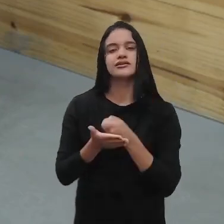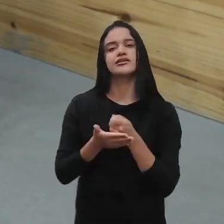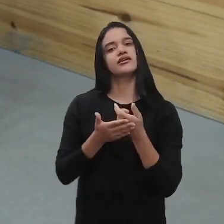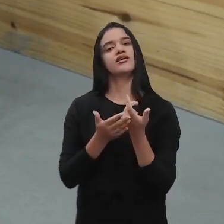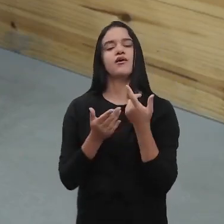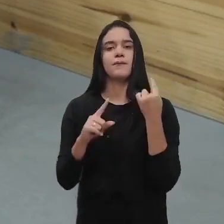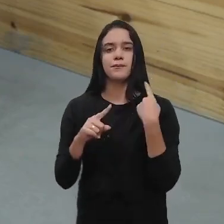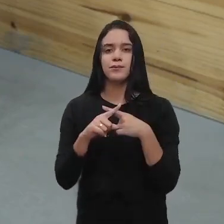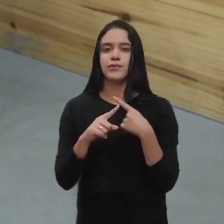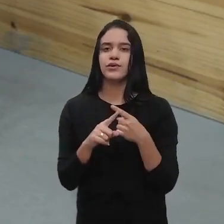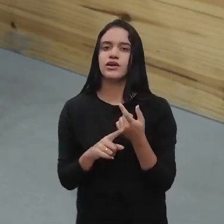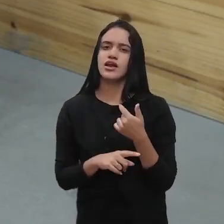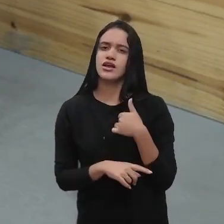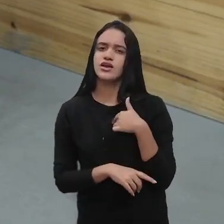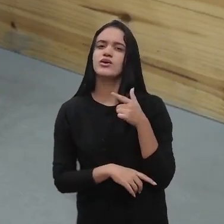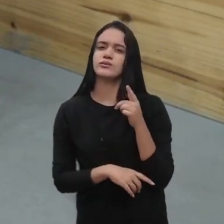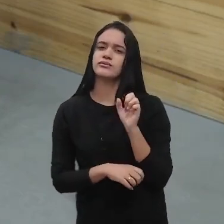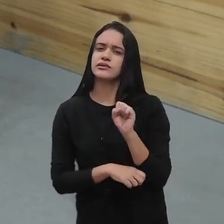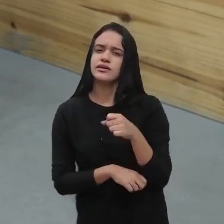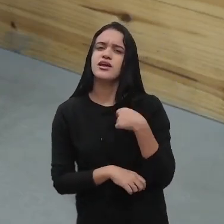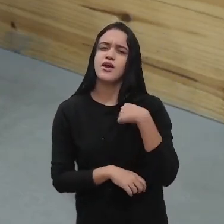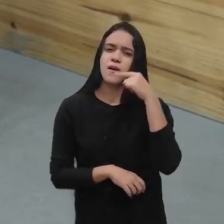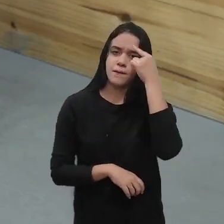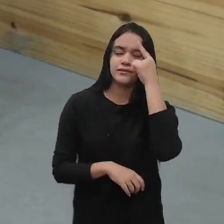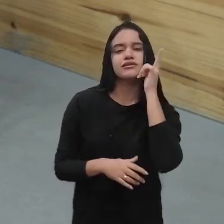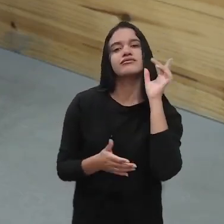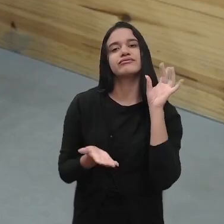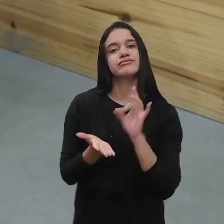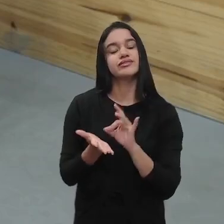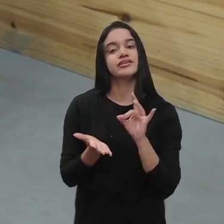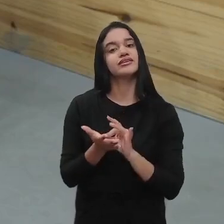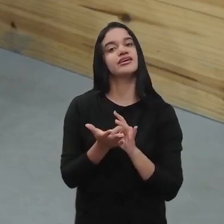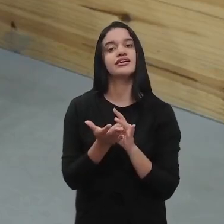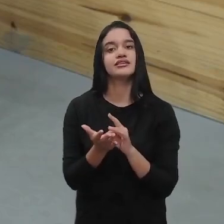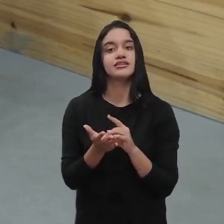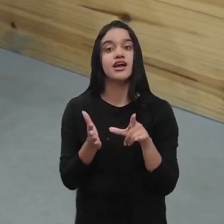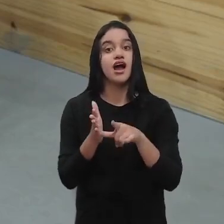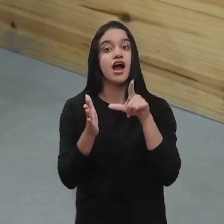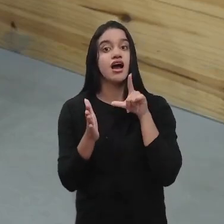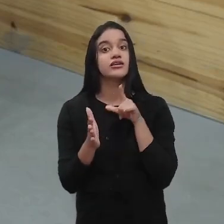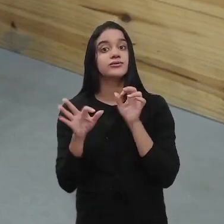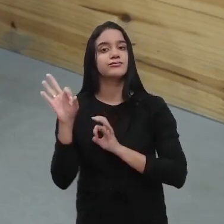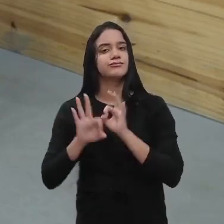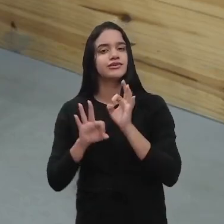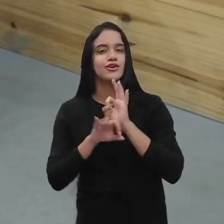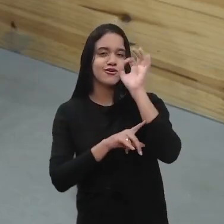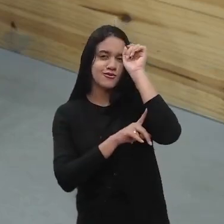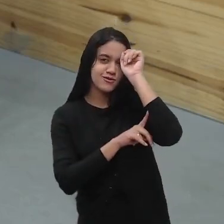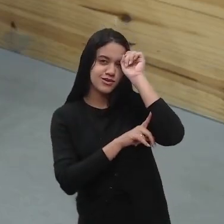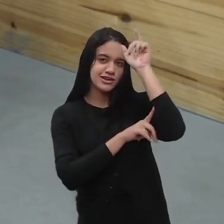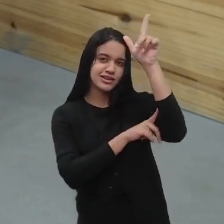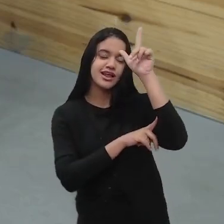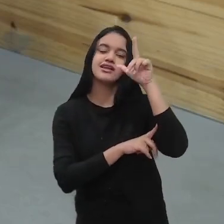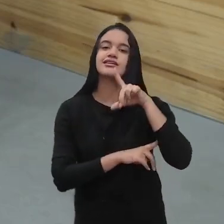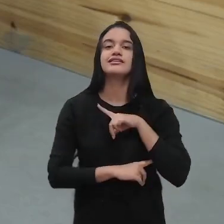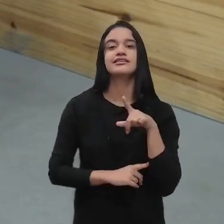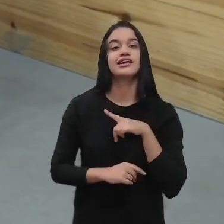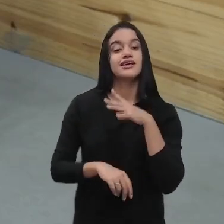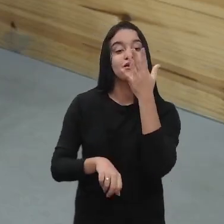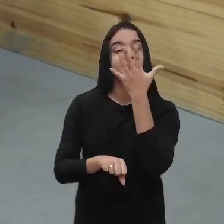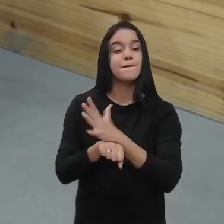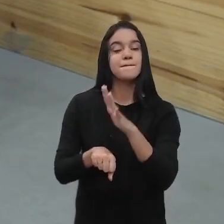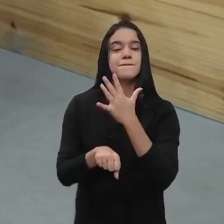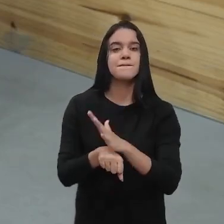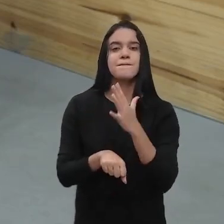decisão porque eu sinto, porque eu penso. É verdade. Antes de fazer qualquer coisa, vem uma ideia, e essa ideia tem que ser